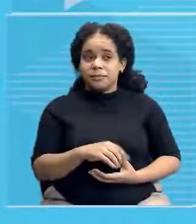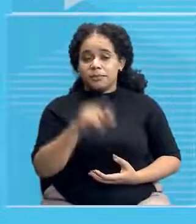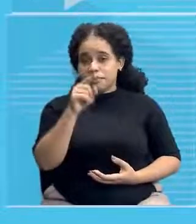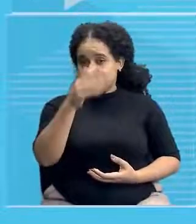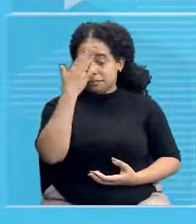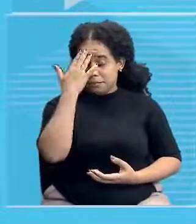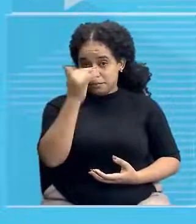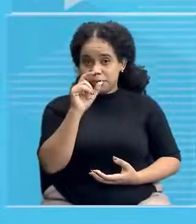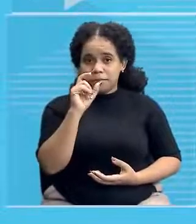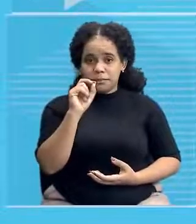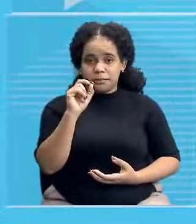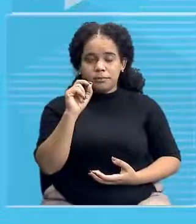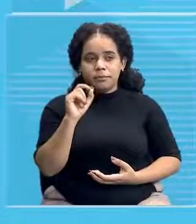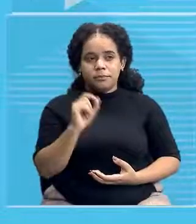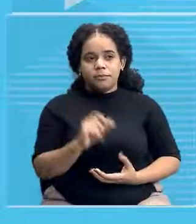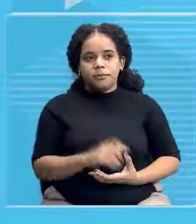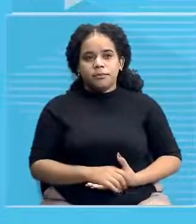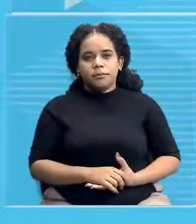Você sabia